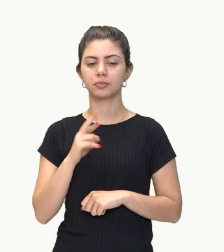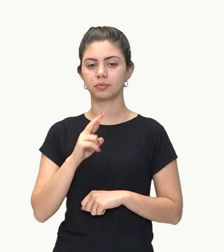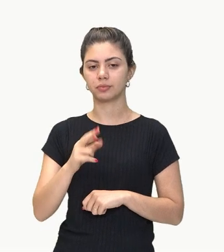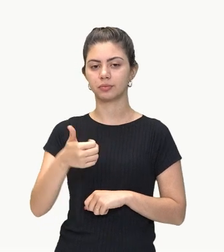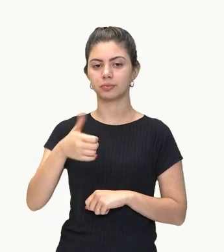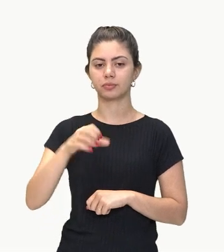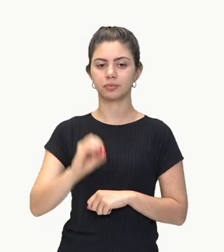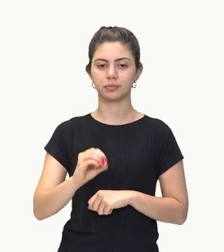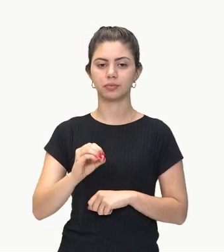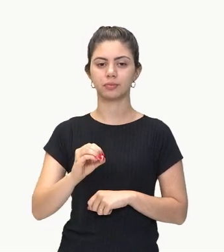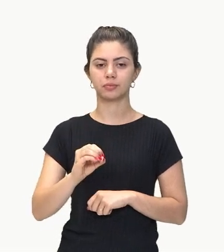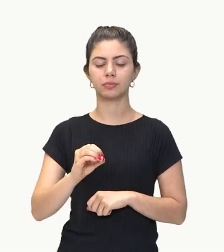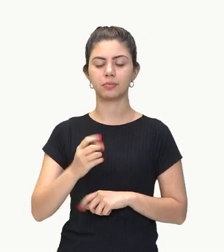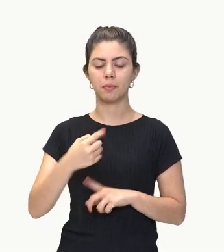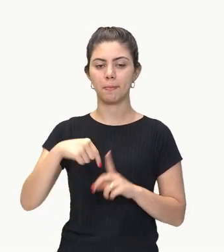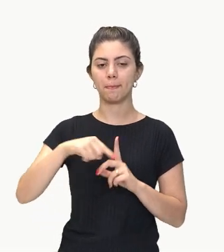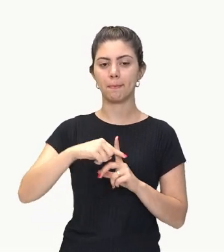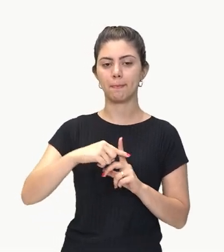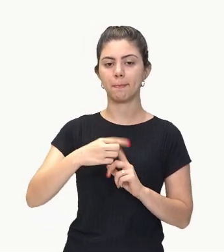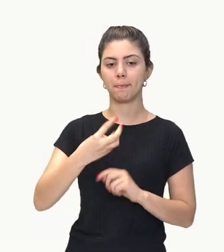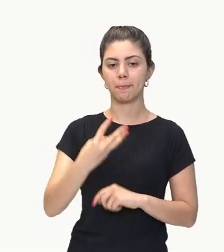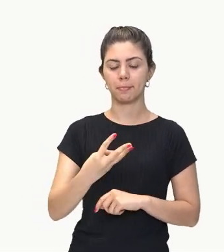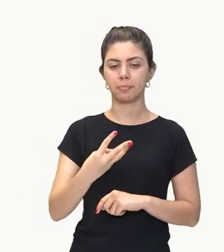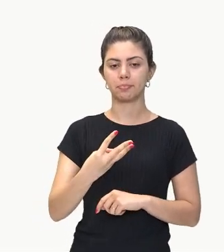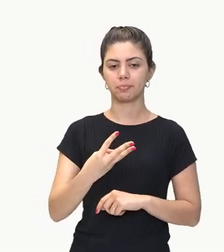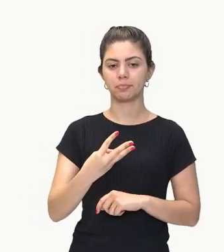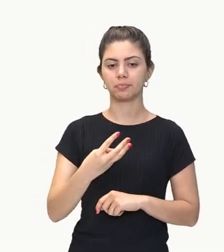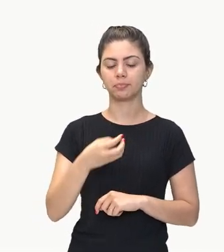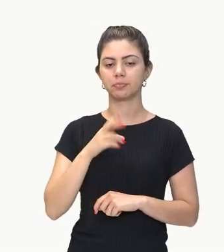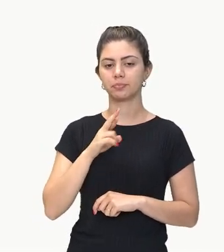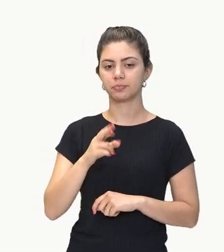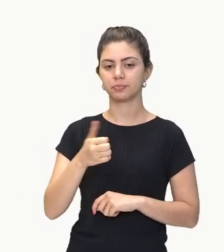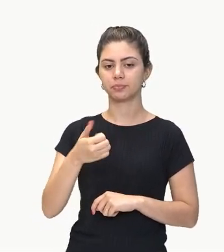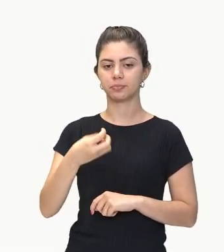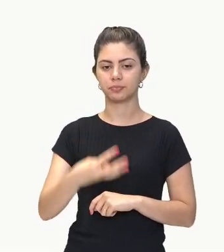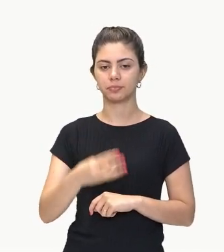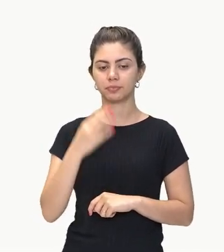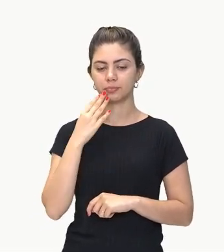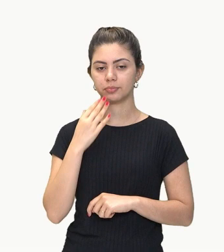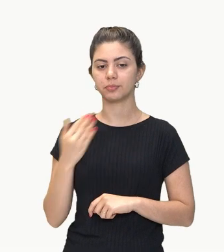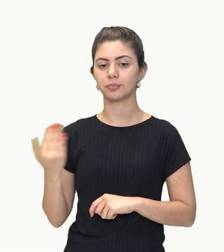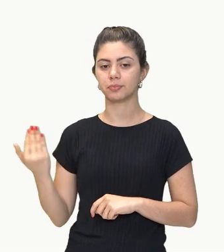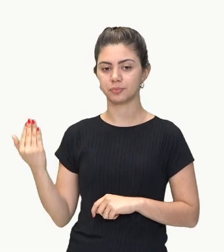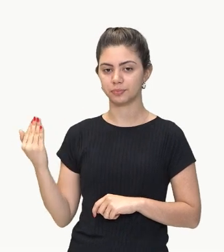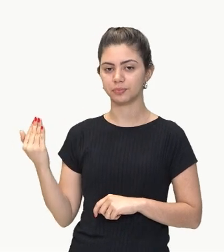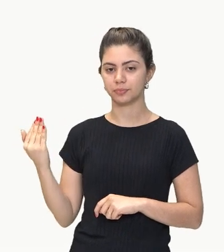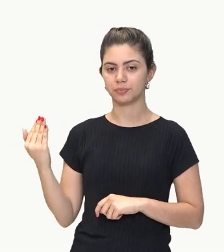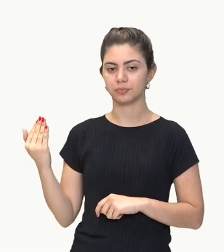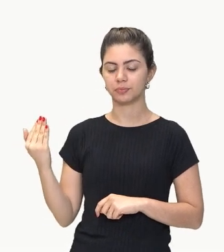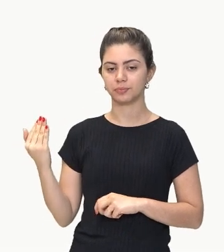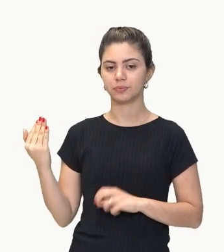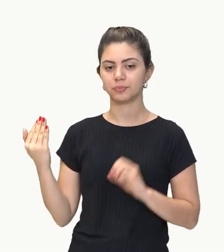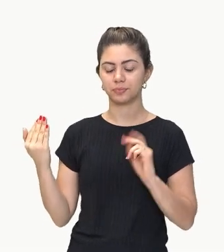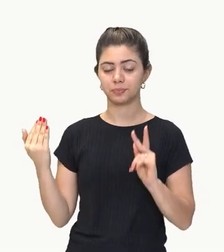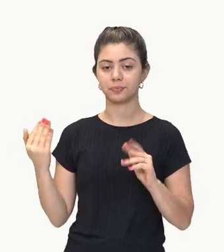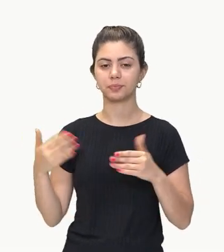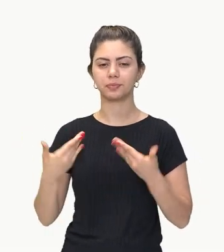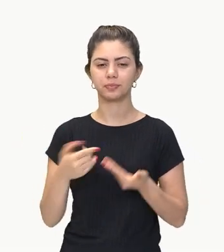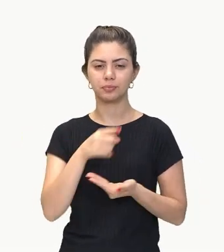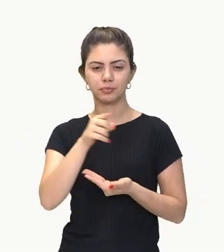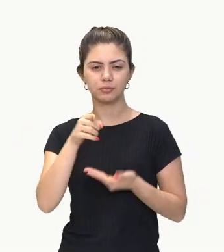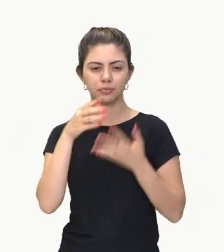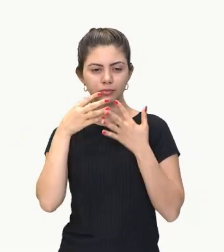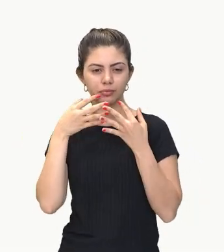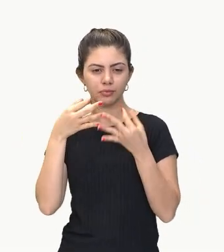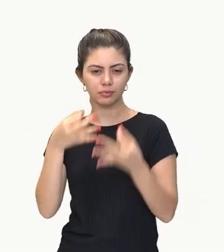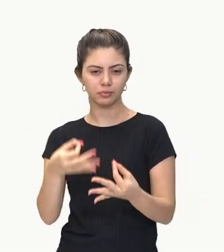10, mais o 3 que subiu, 13. Ok? Então, observe,